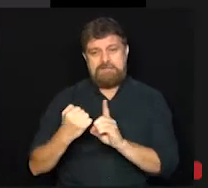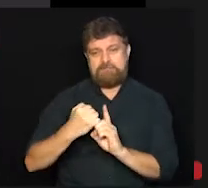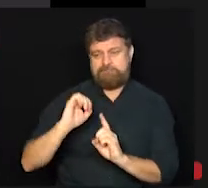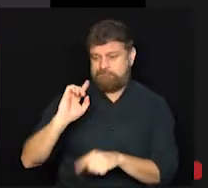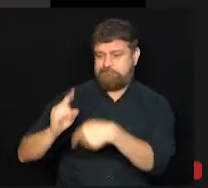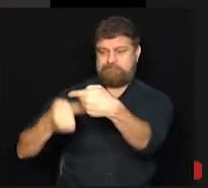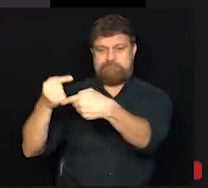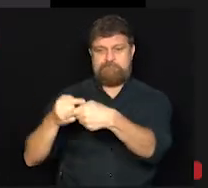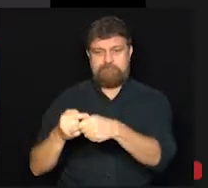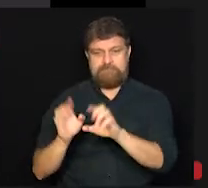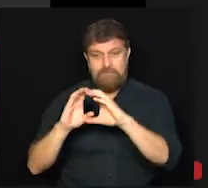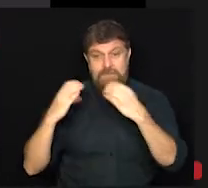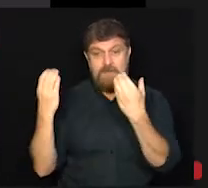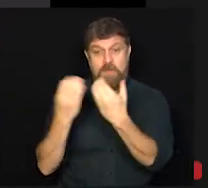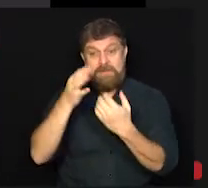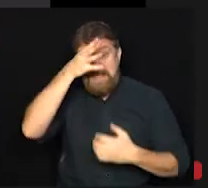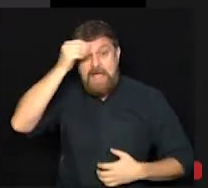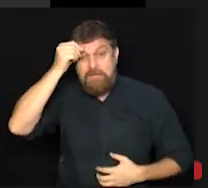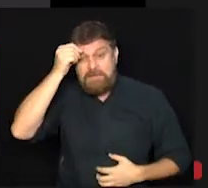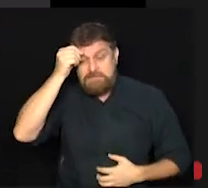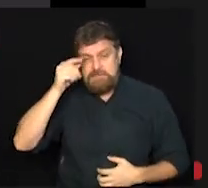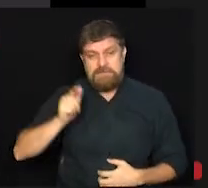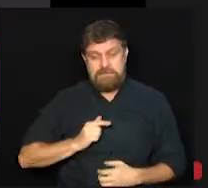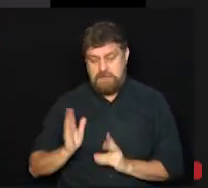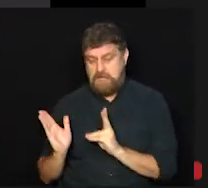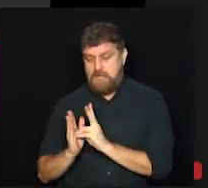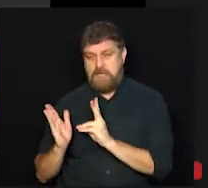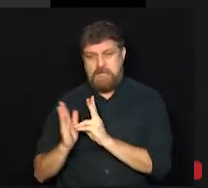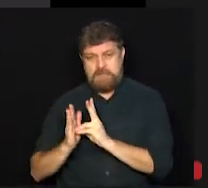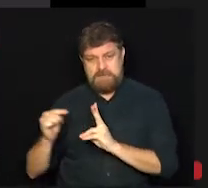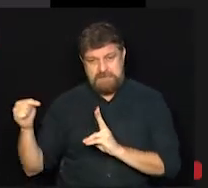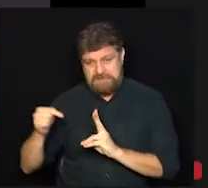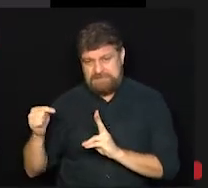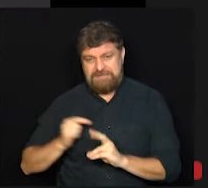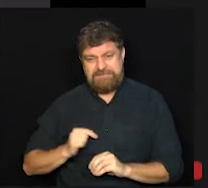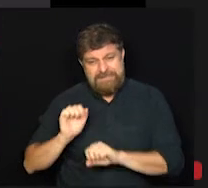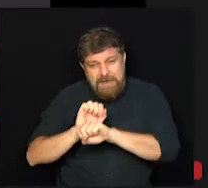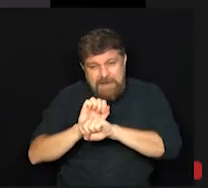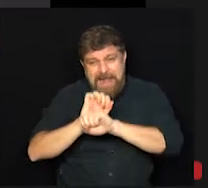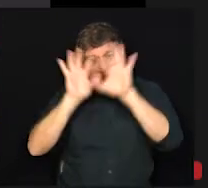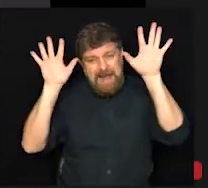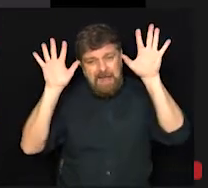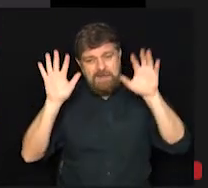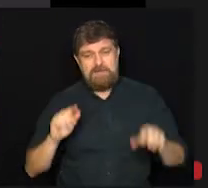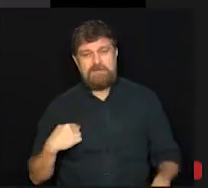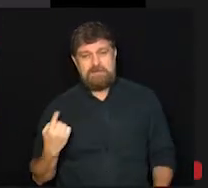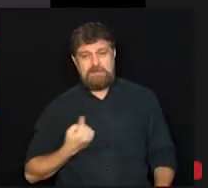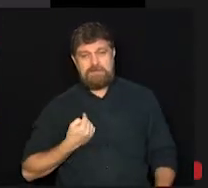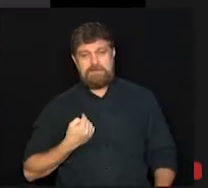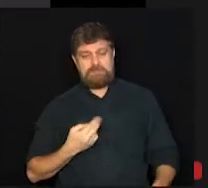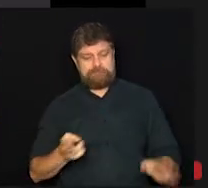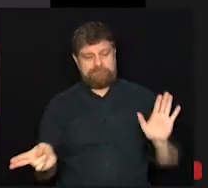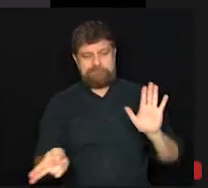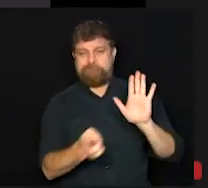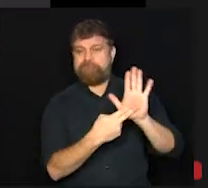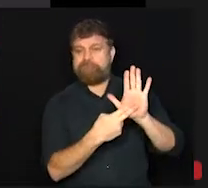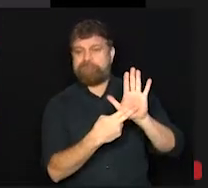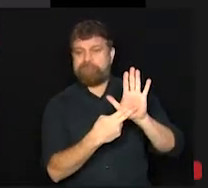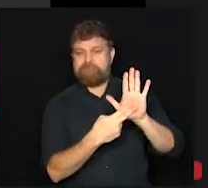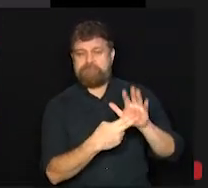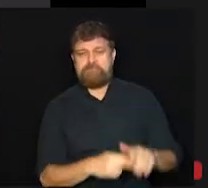sua comunidade. Então, no caso específico dos indígenas, isso fica ainda mais claro. Então, nós assumimos esse